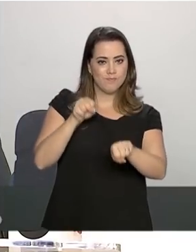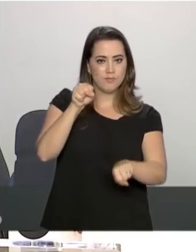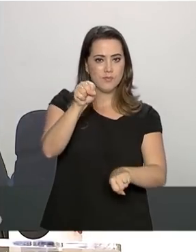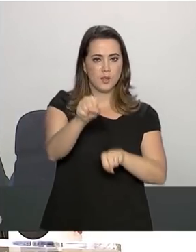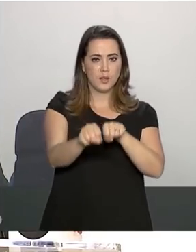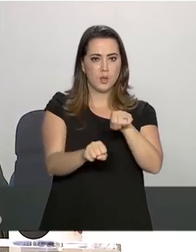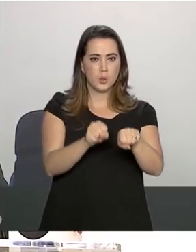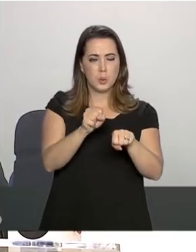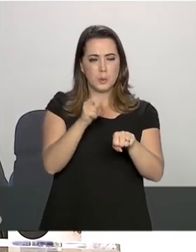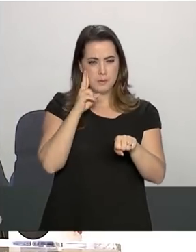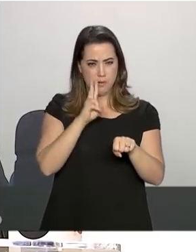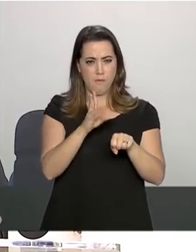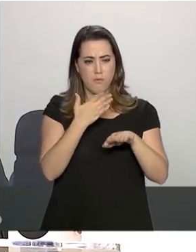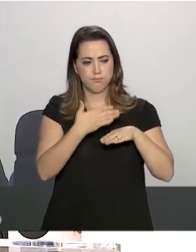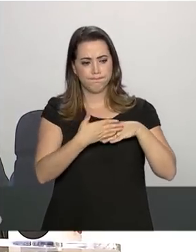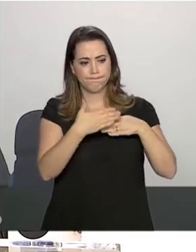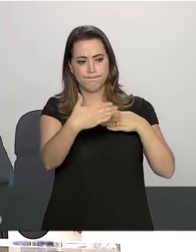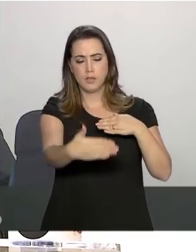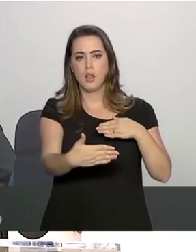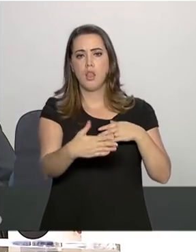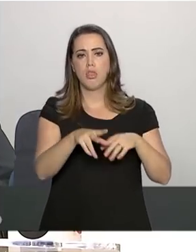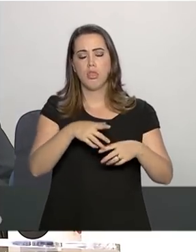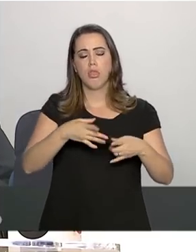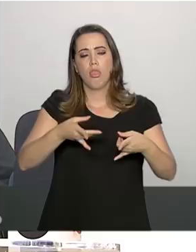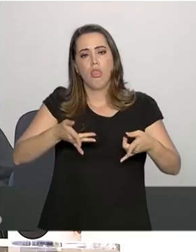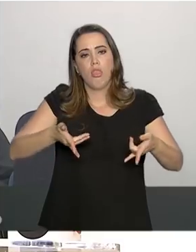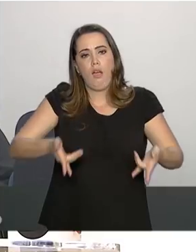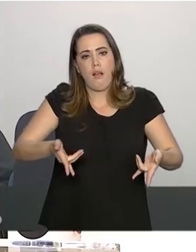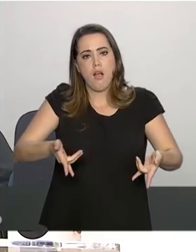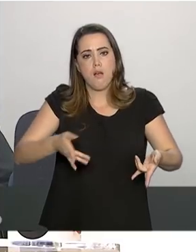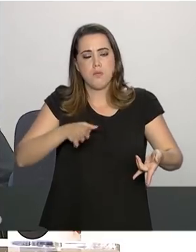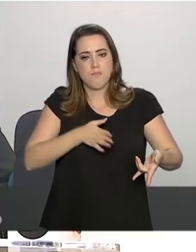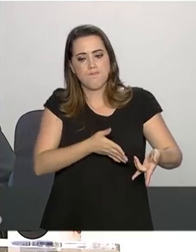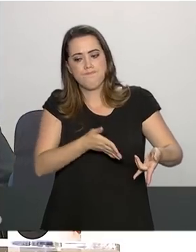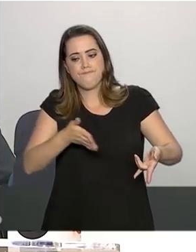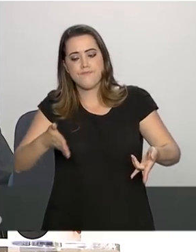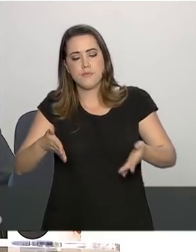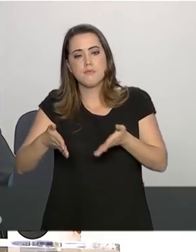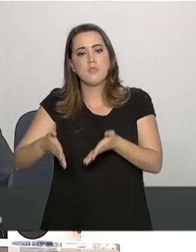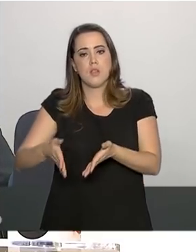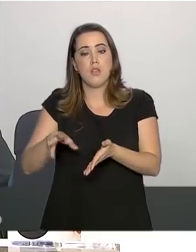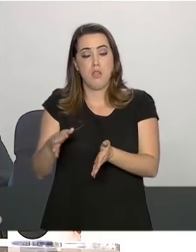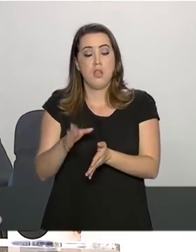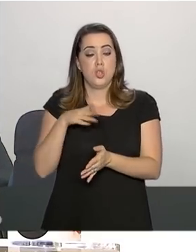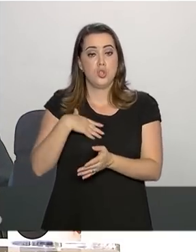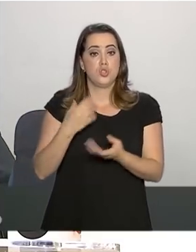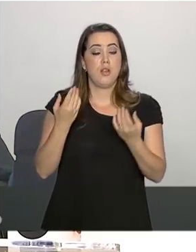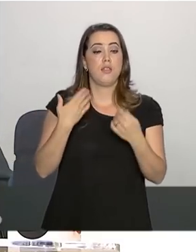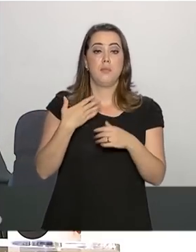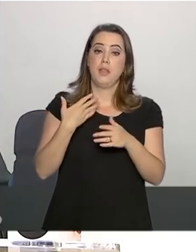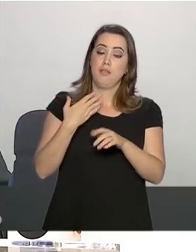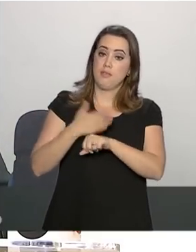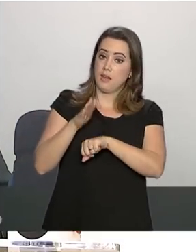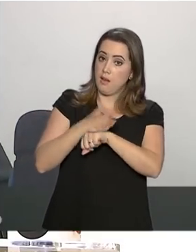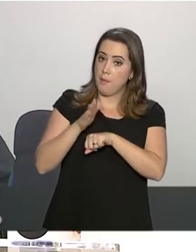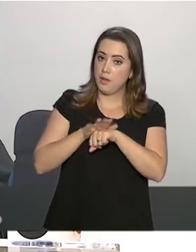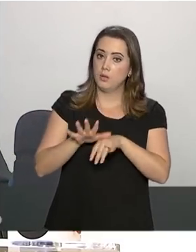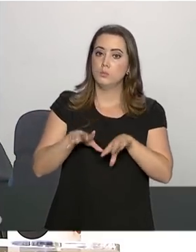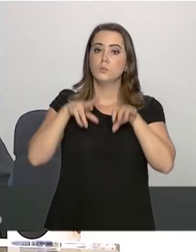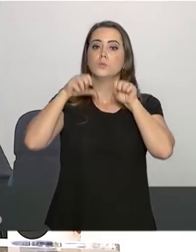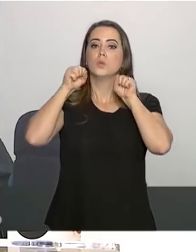posiciona na parte inferior da cama. Vem fazendo bastante fisioterapia respiratória, porque isso,